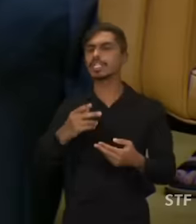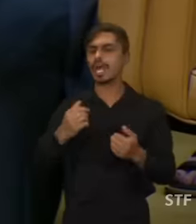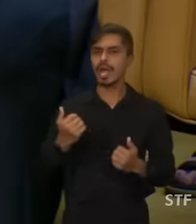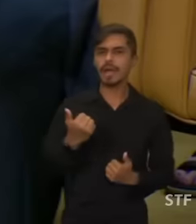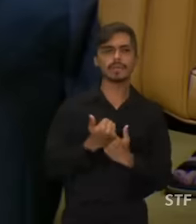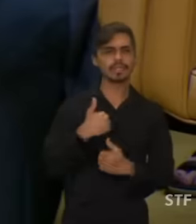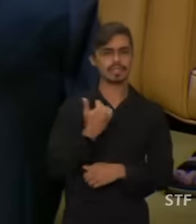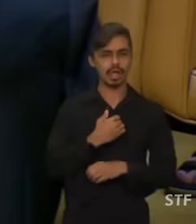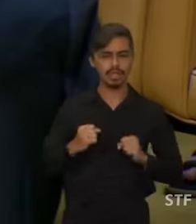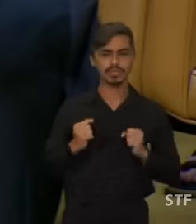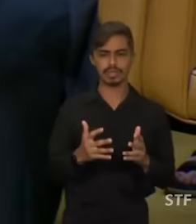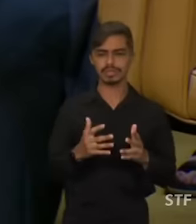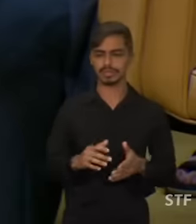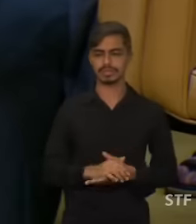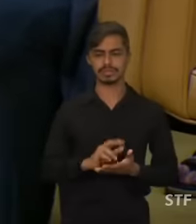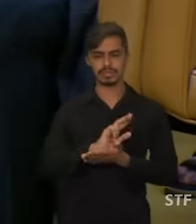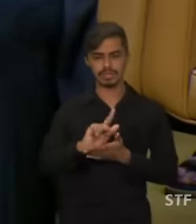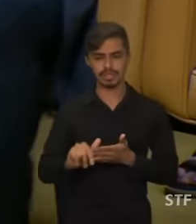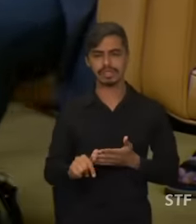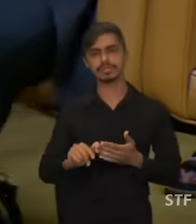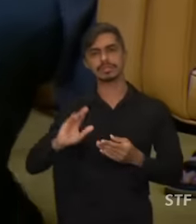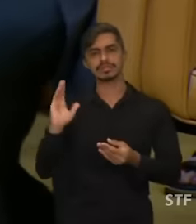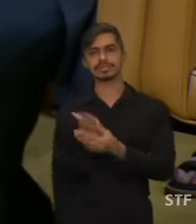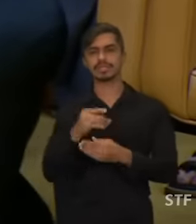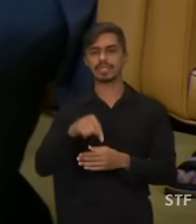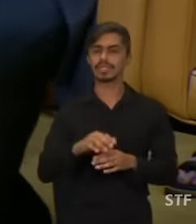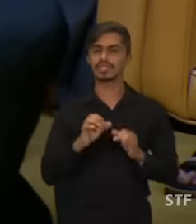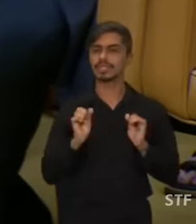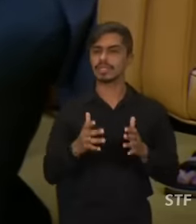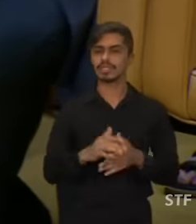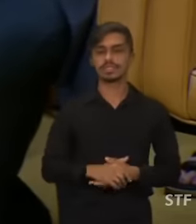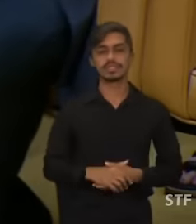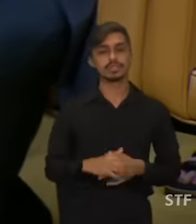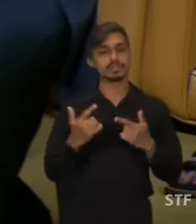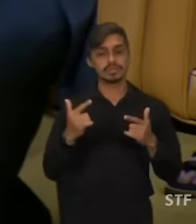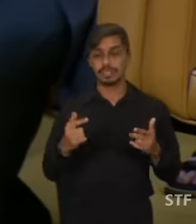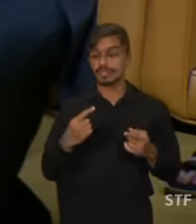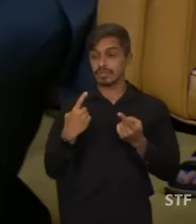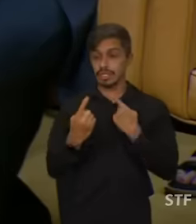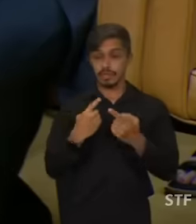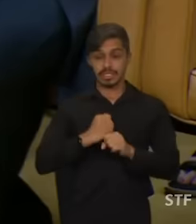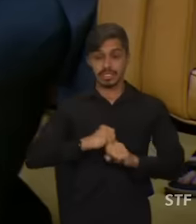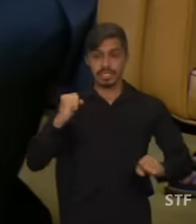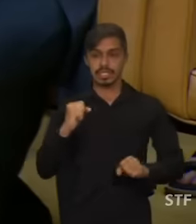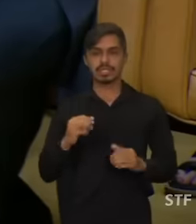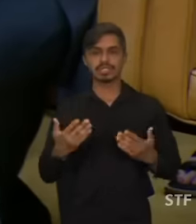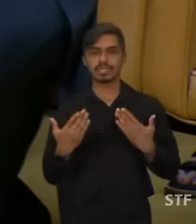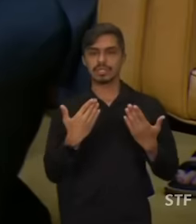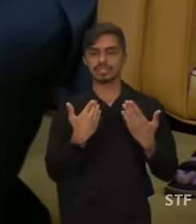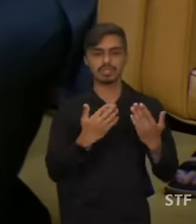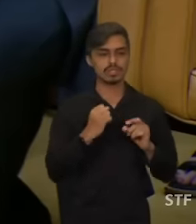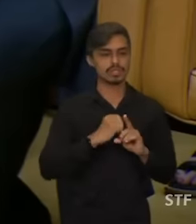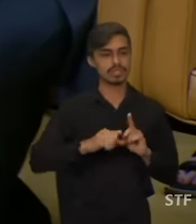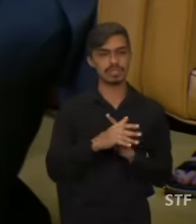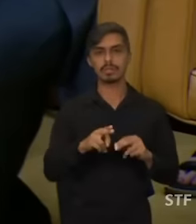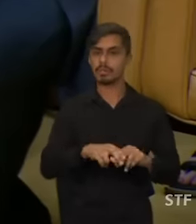nossas ações quanto às outras ações que foram ajuizadas nesse sentido. Ou seja, não houve um amplo debate social. Por todos